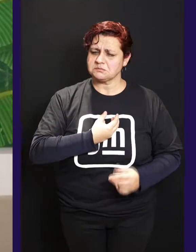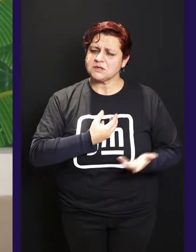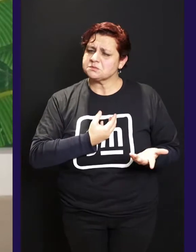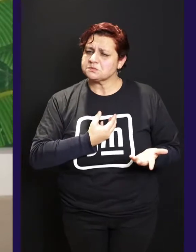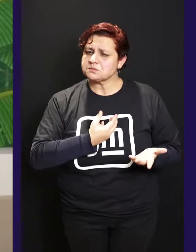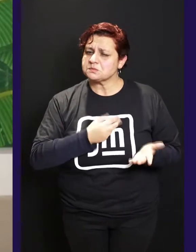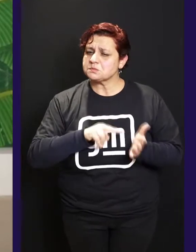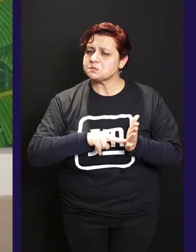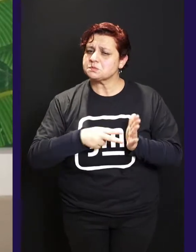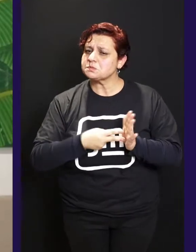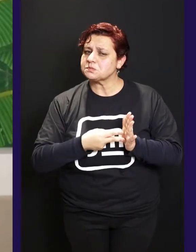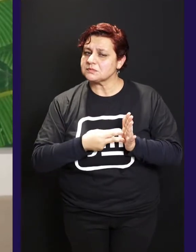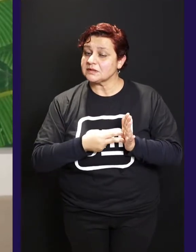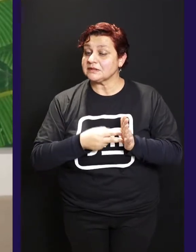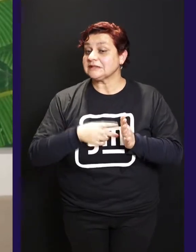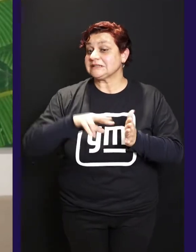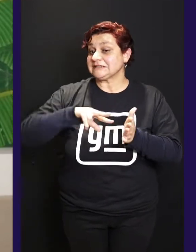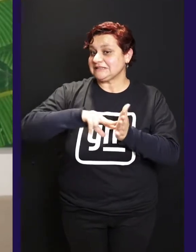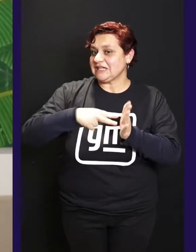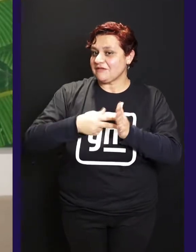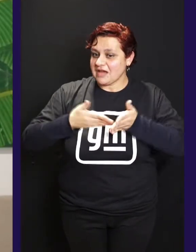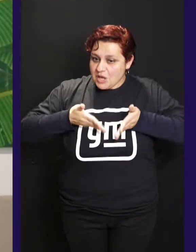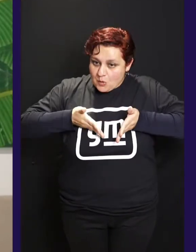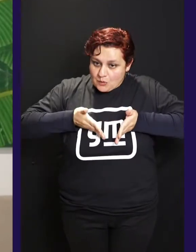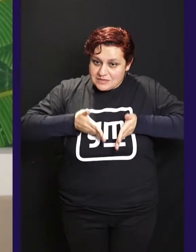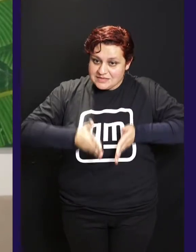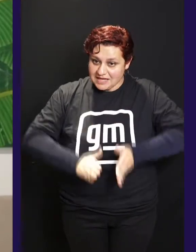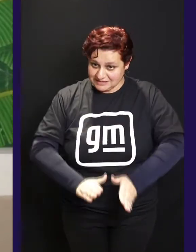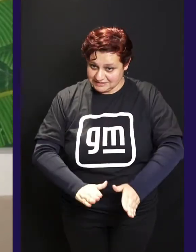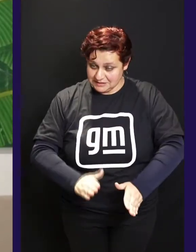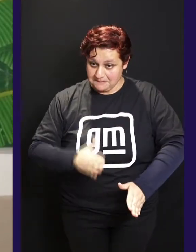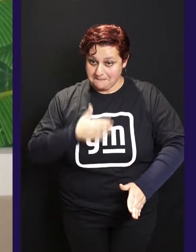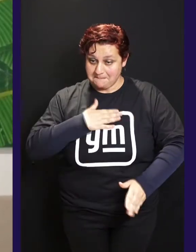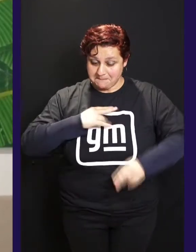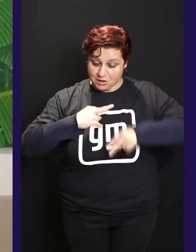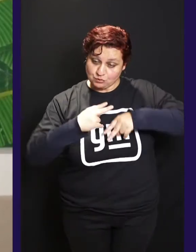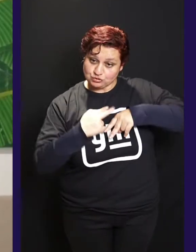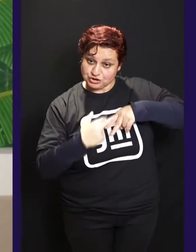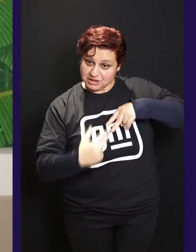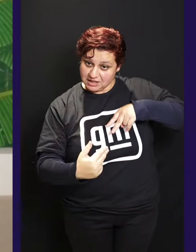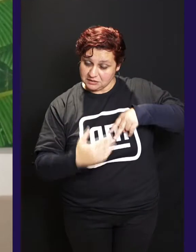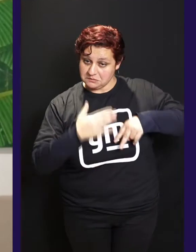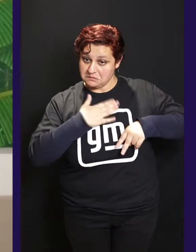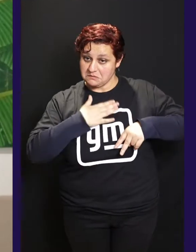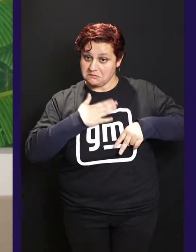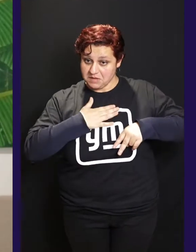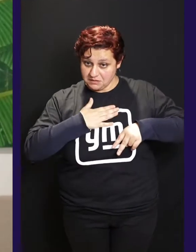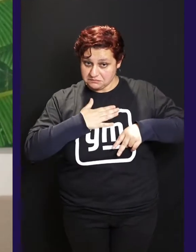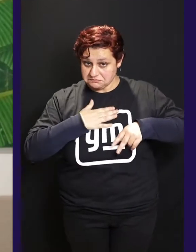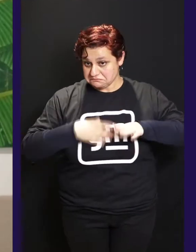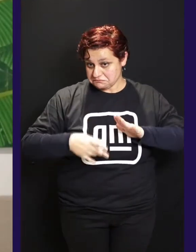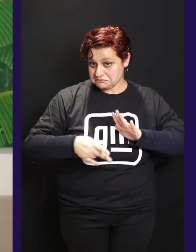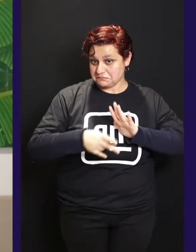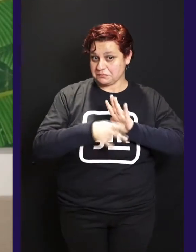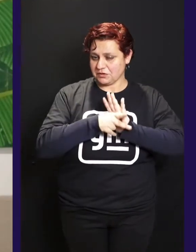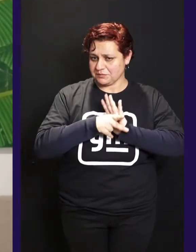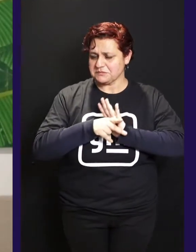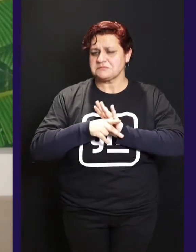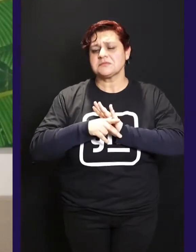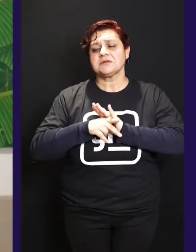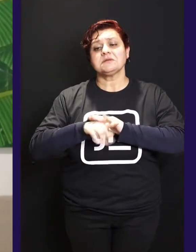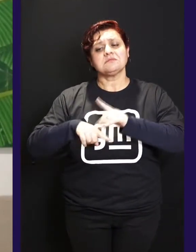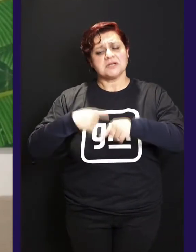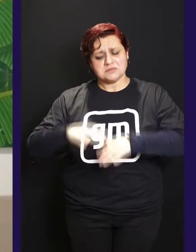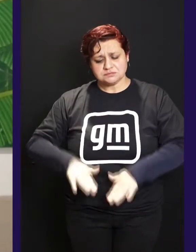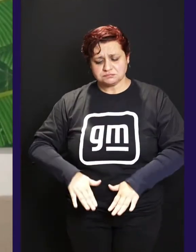eu tive um gênero designado a mim no momento do meu nascimento, mas ao longo da vida eu passei a me entender como parte